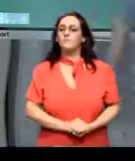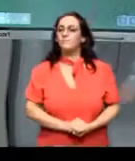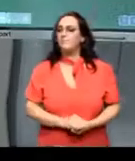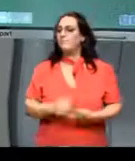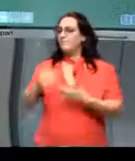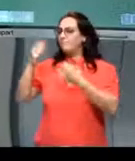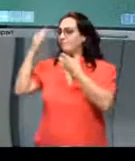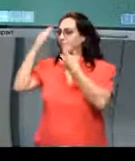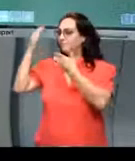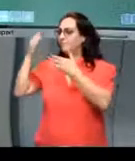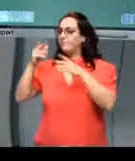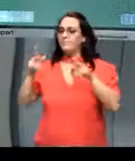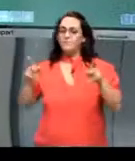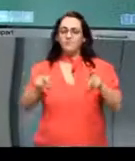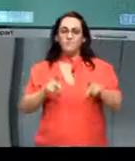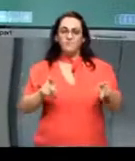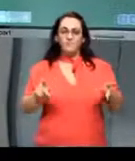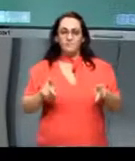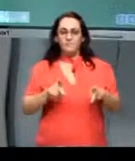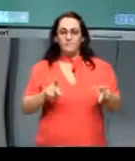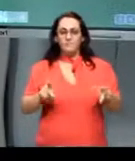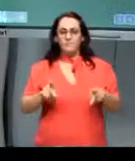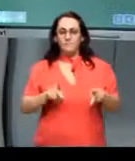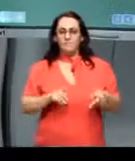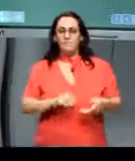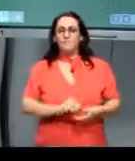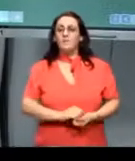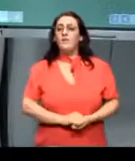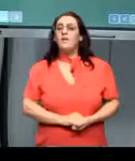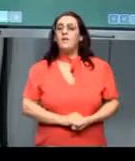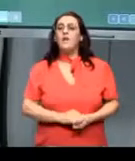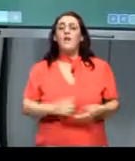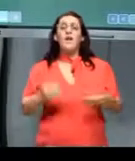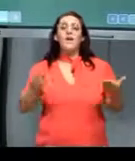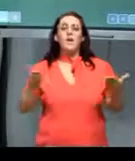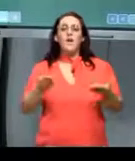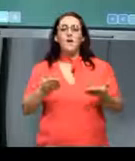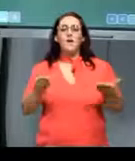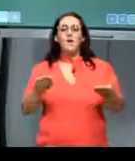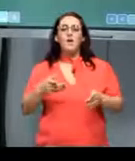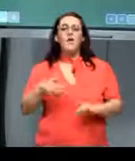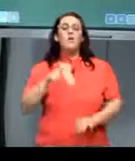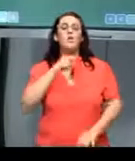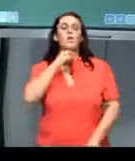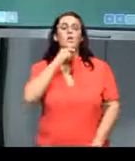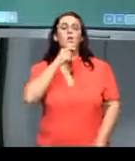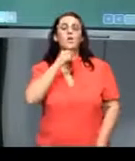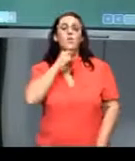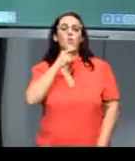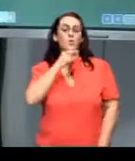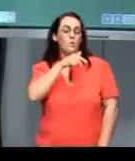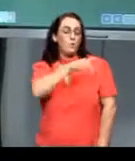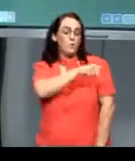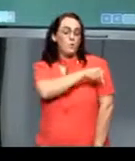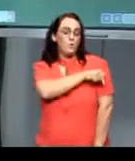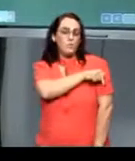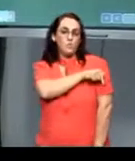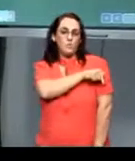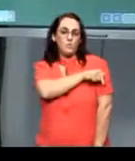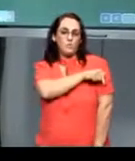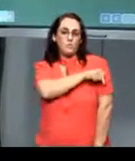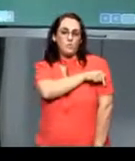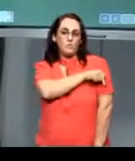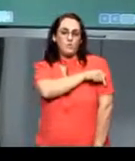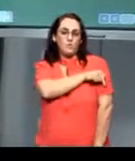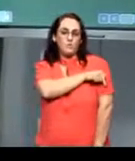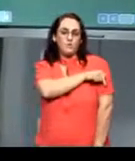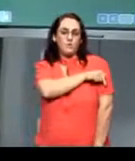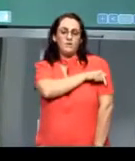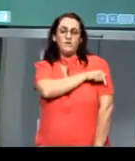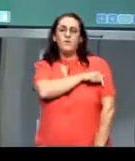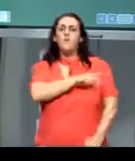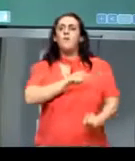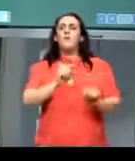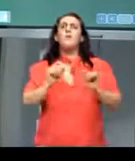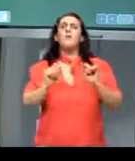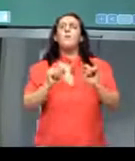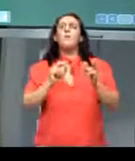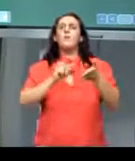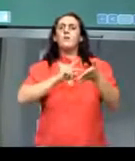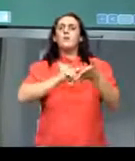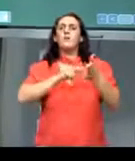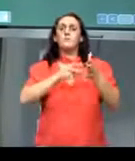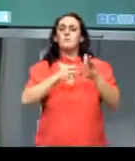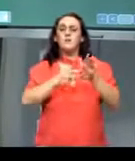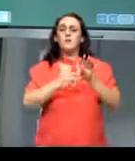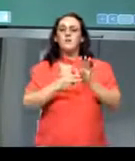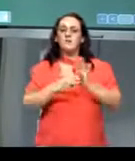Obrigada, professor Alexandre. E agora nós temos uma dúvida do 7º ano, professora. O que significa